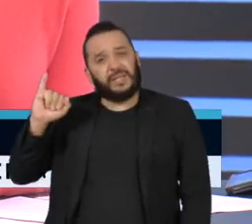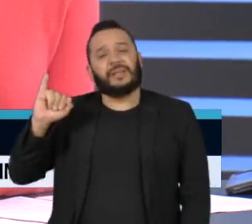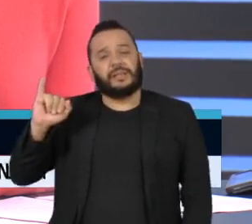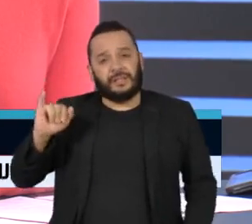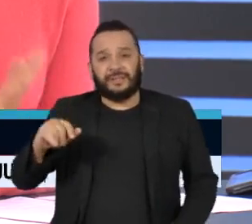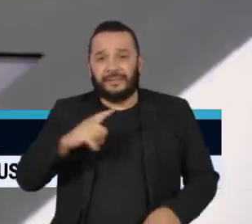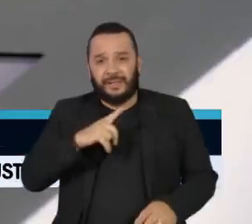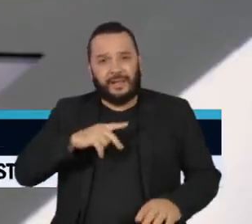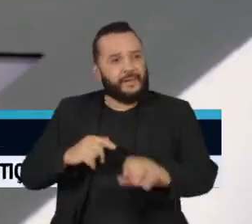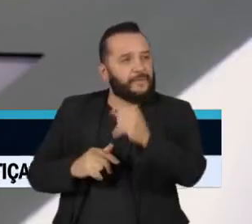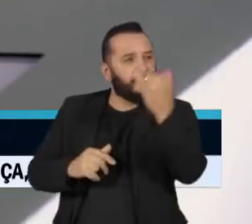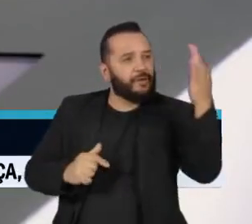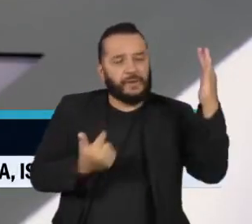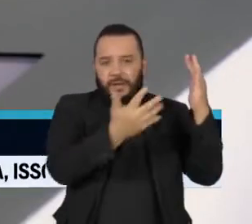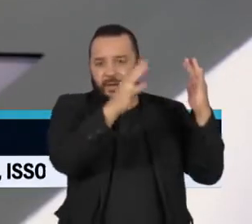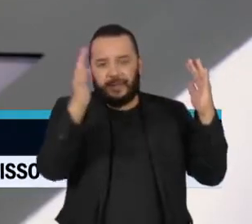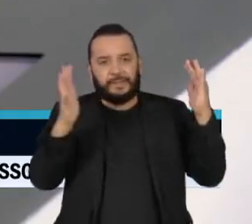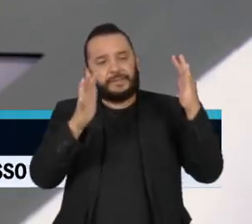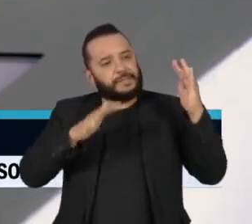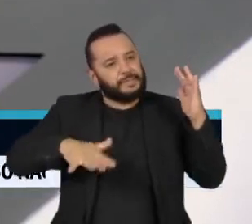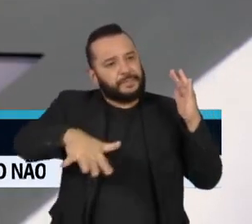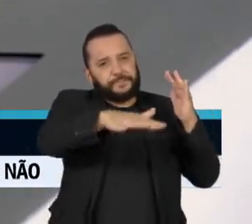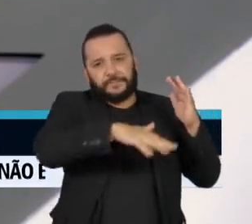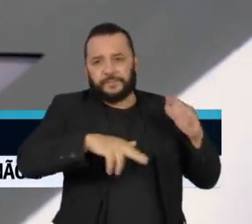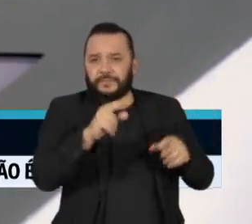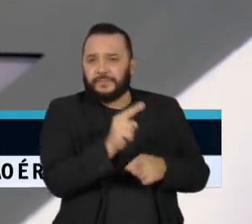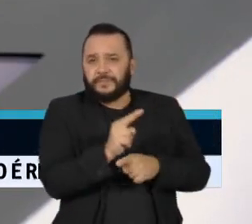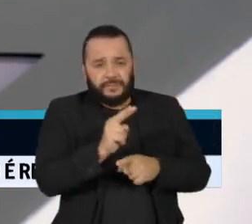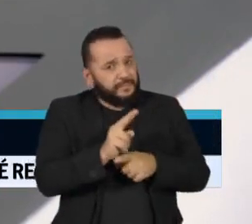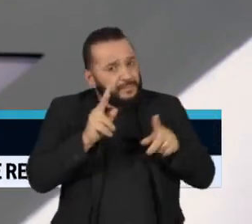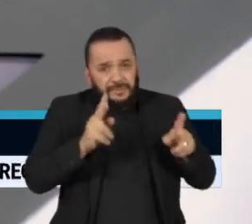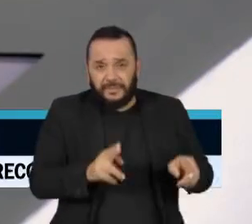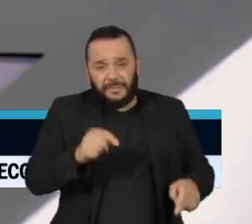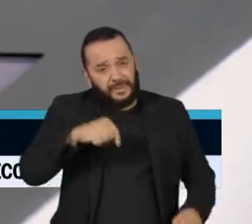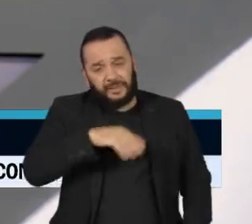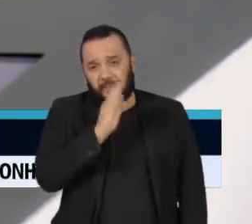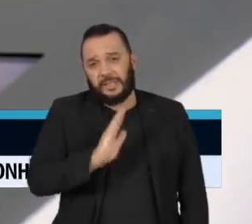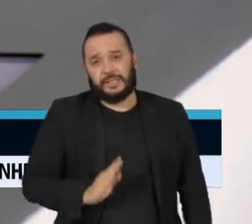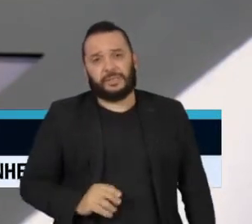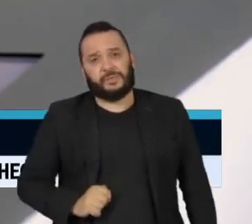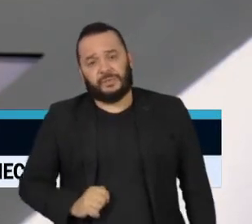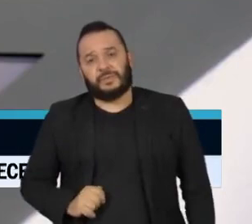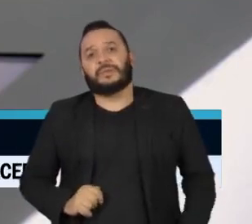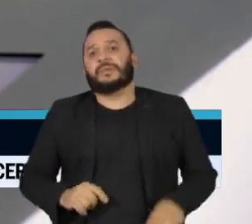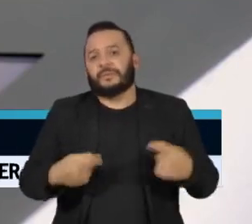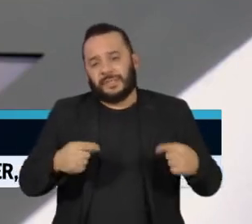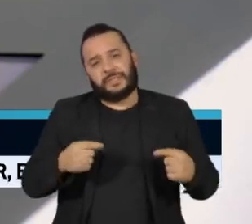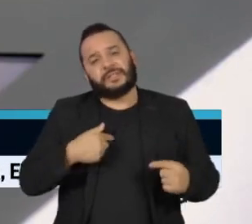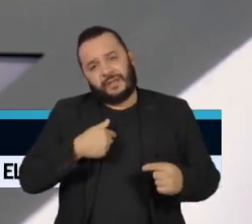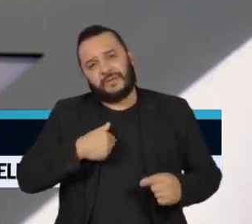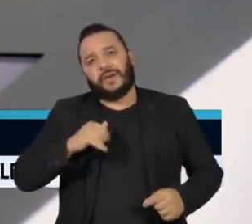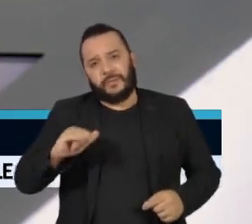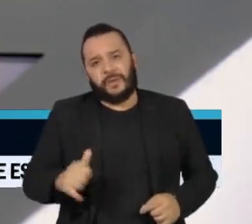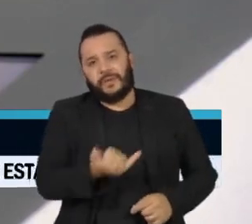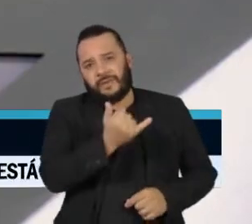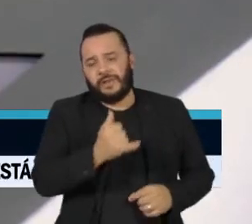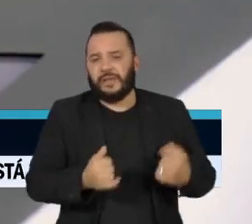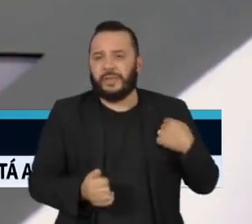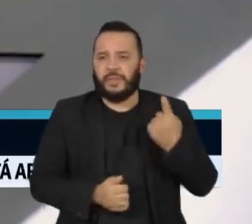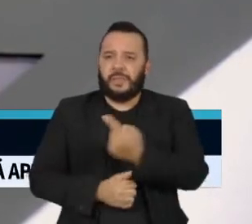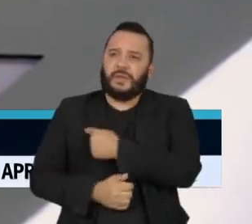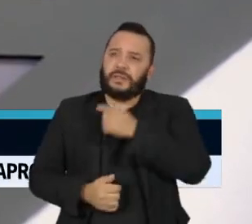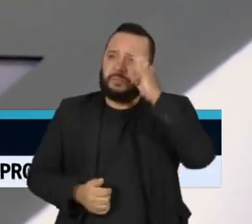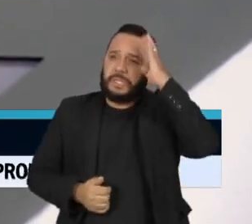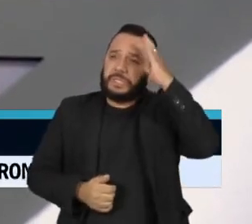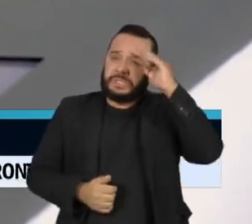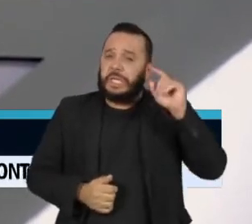florestas preservadas em pé como é o nosso caso aqui no Brasil isso deveria ser explorado em vez de nós ficarmos imaginando